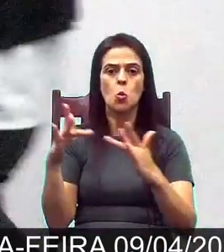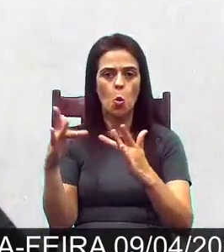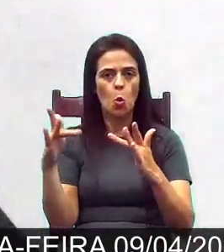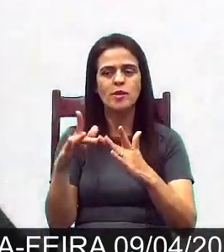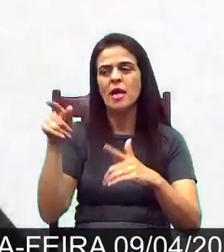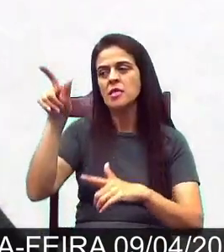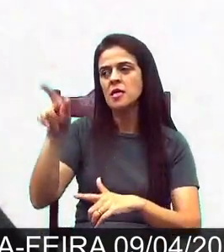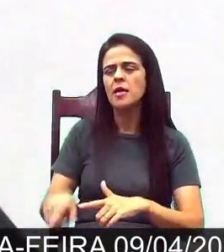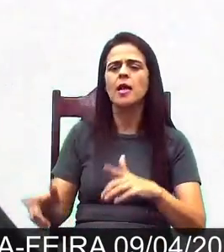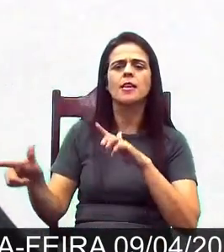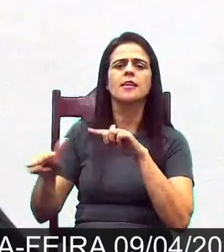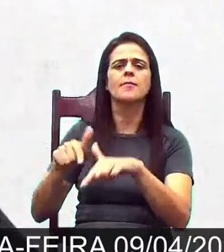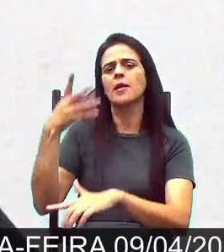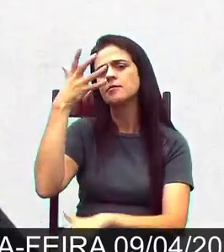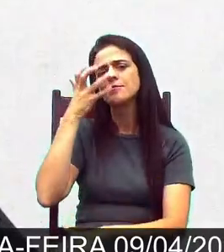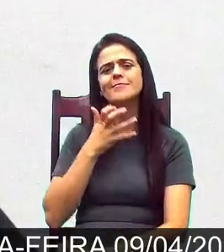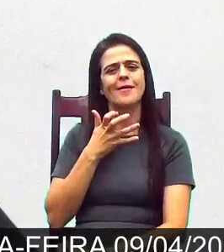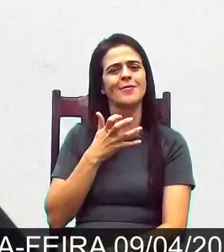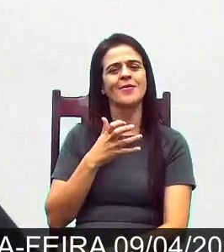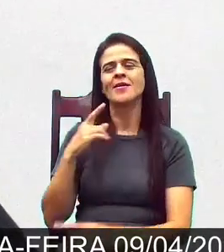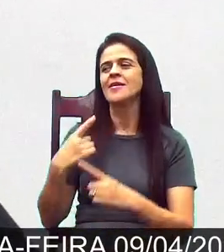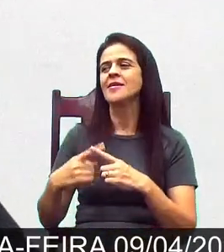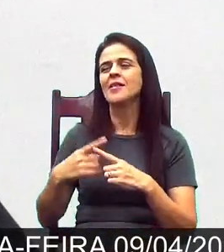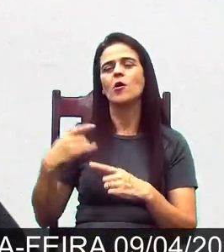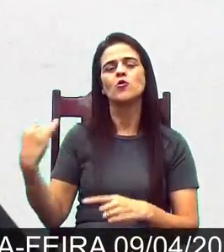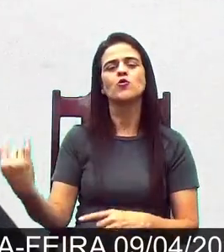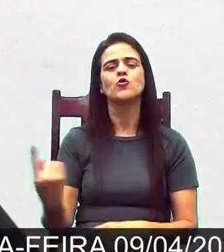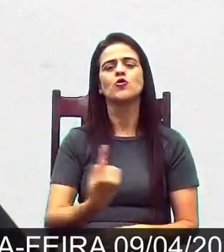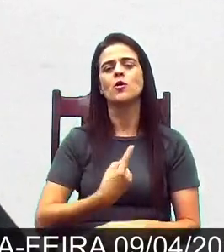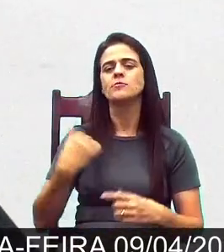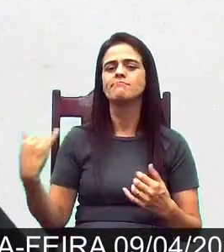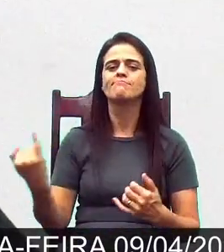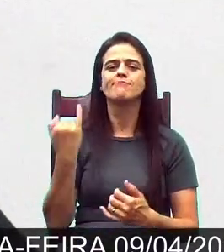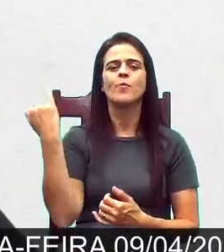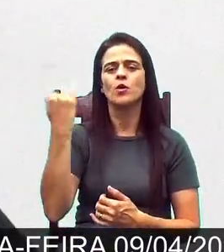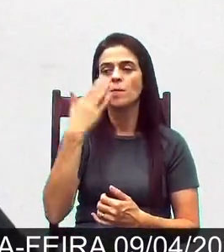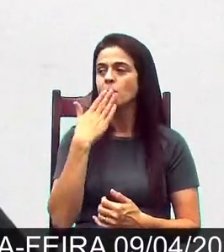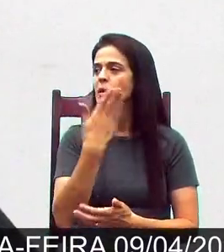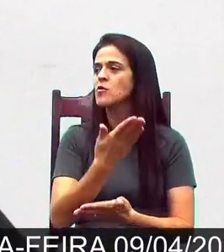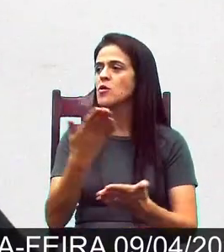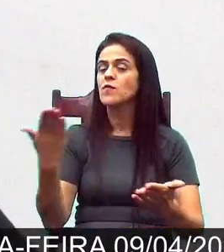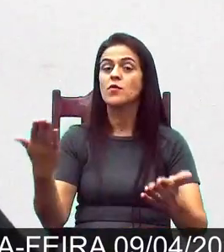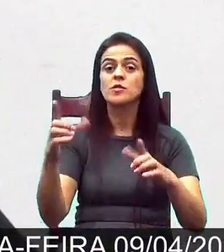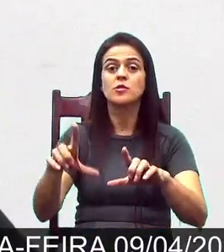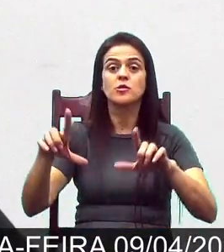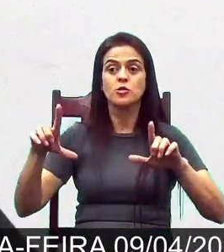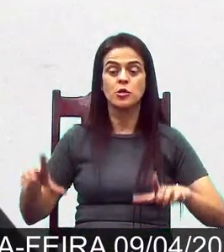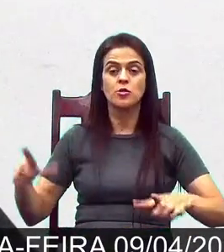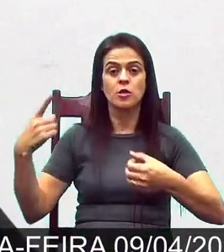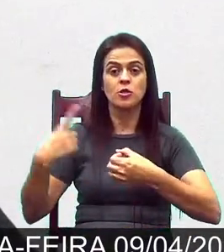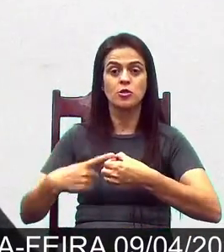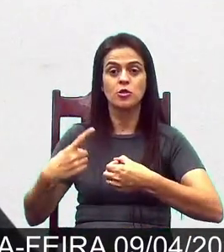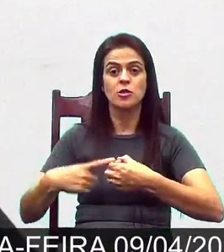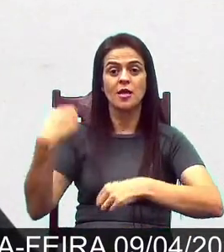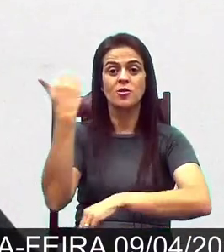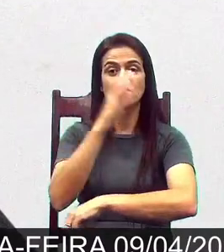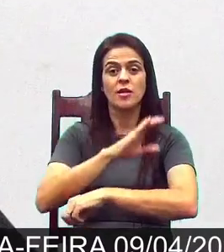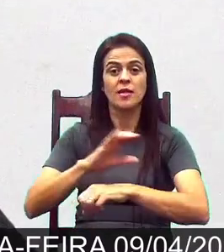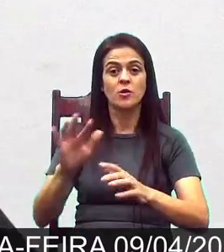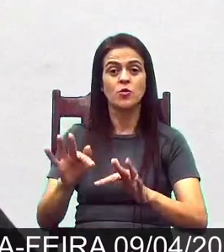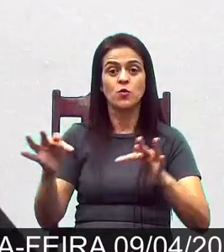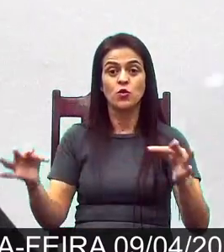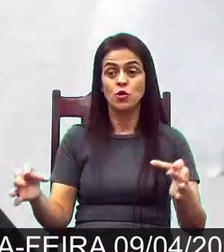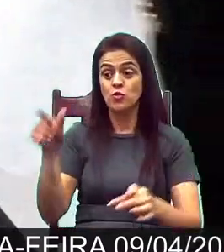trabalhando honestamente. Revisando isso, queremos aí que seja concedido o título de cidadania catalana a